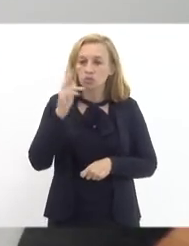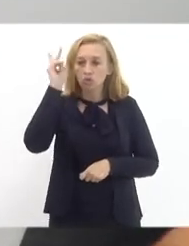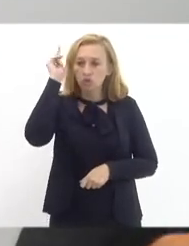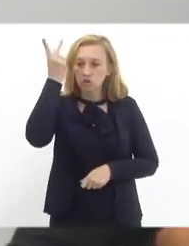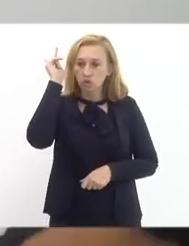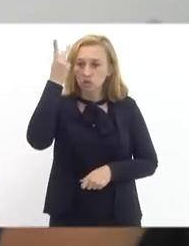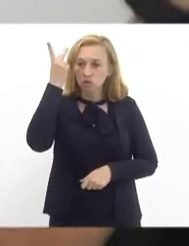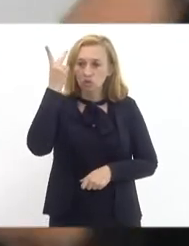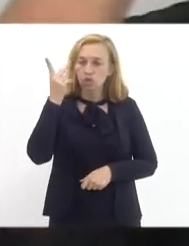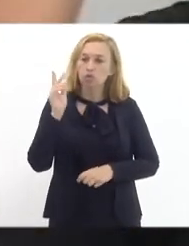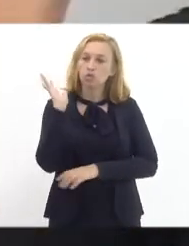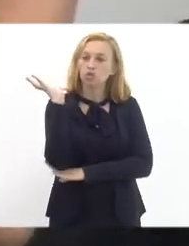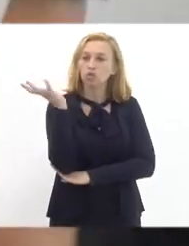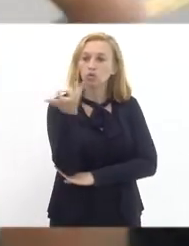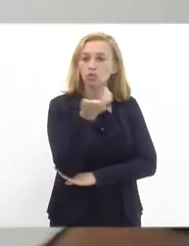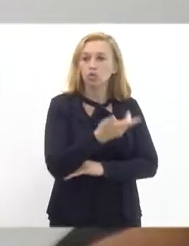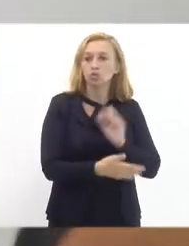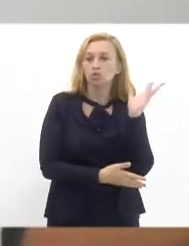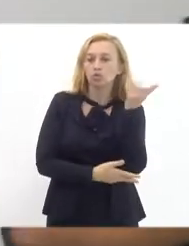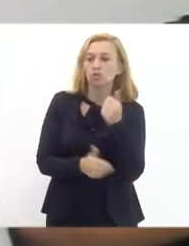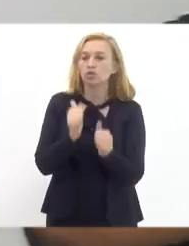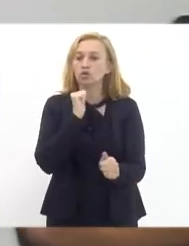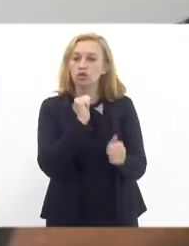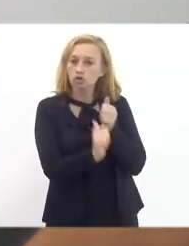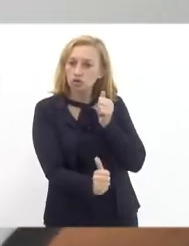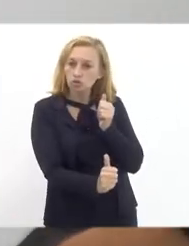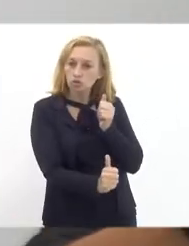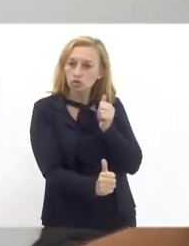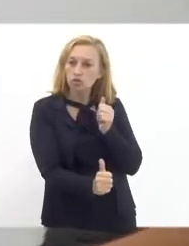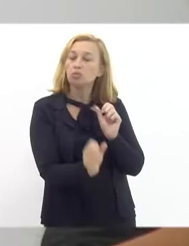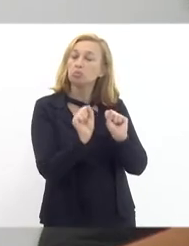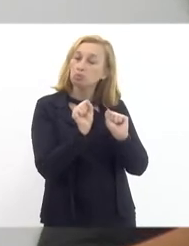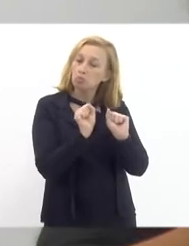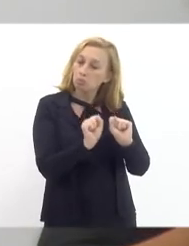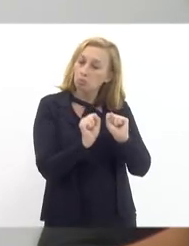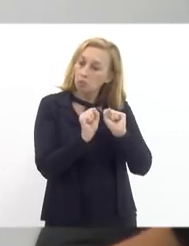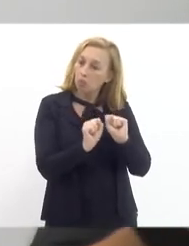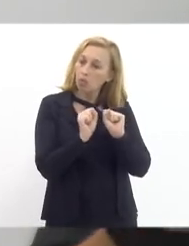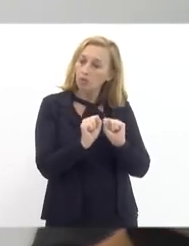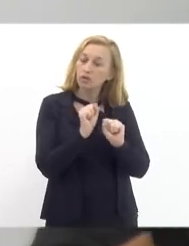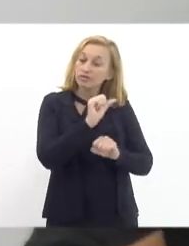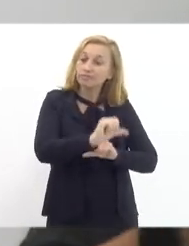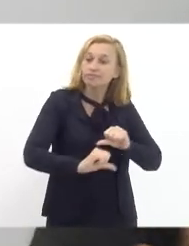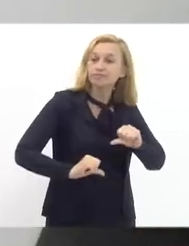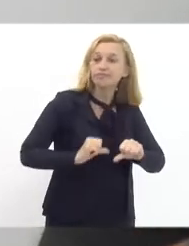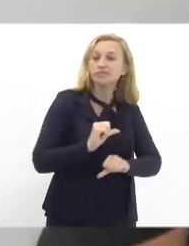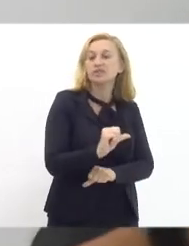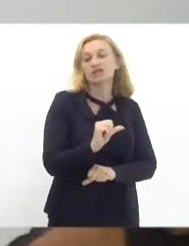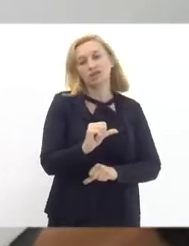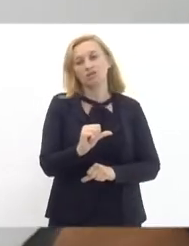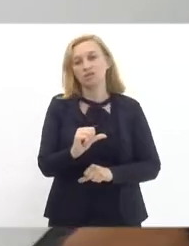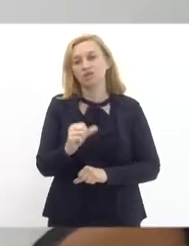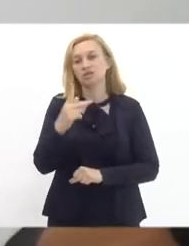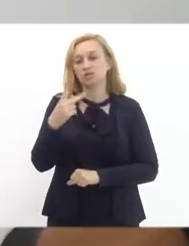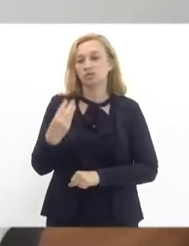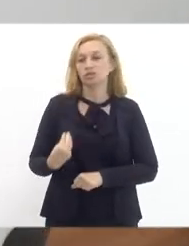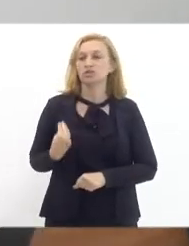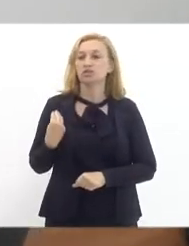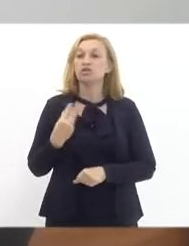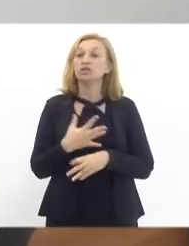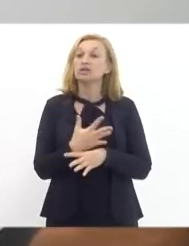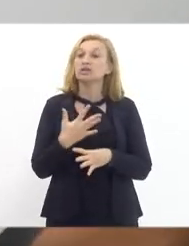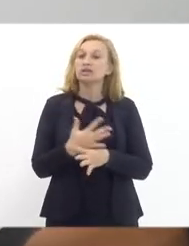histórico, ambiental e esportivo que pode ser transformador da sua vida. Uma